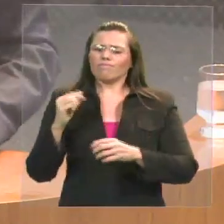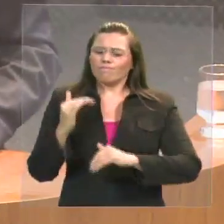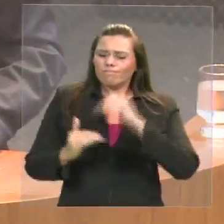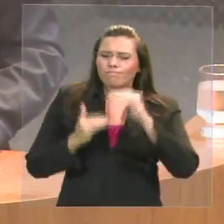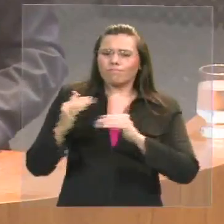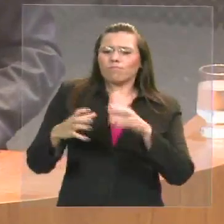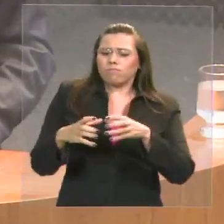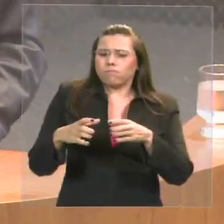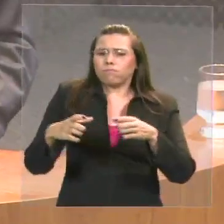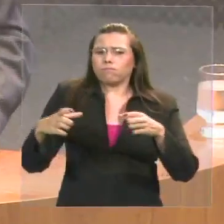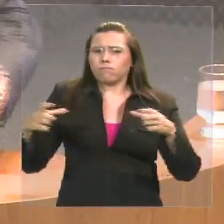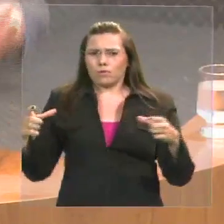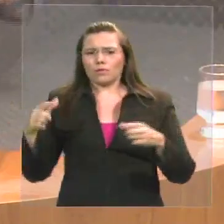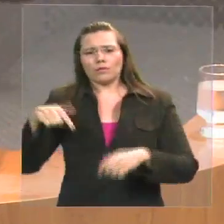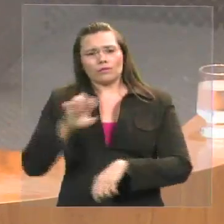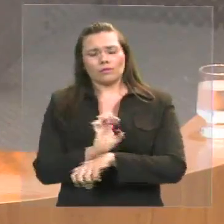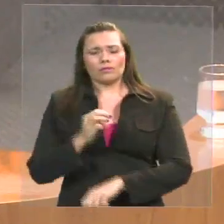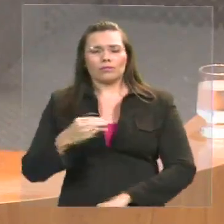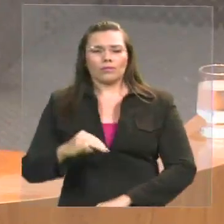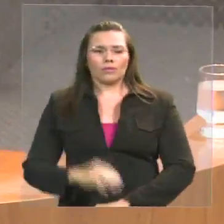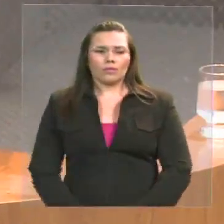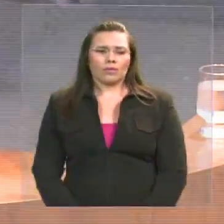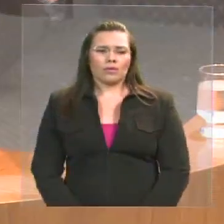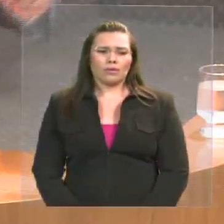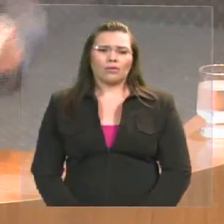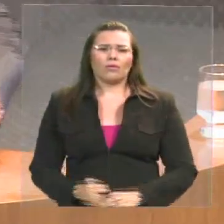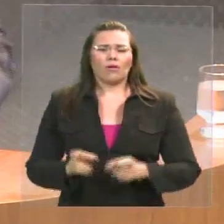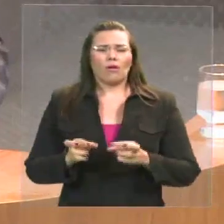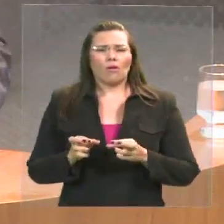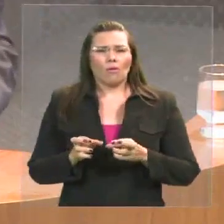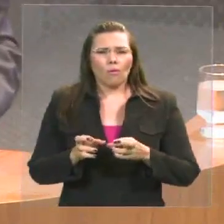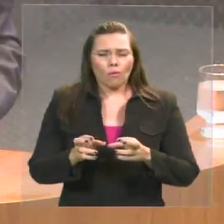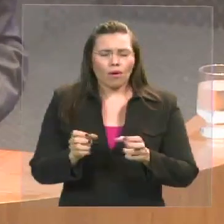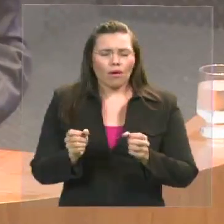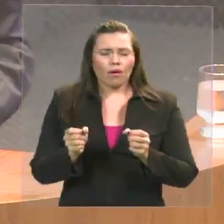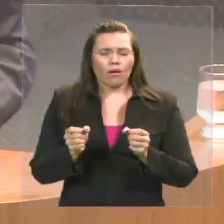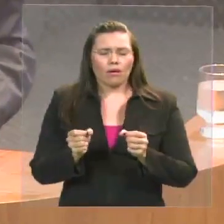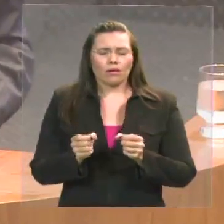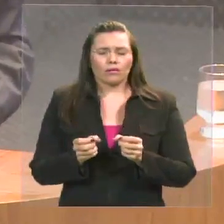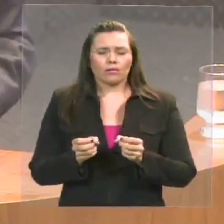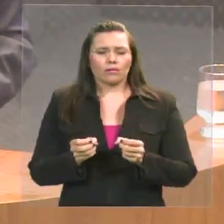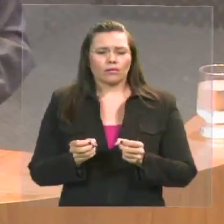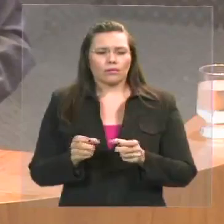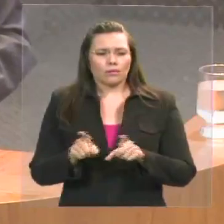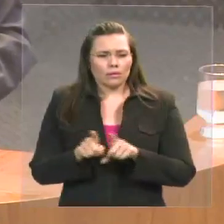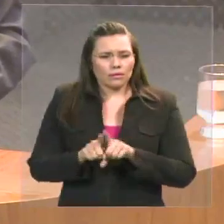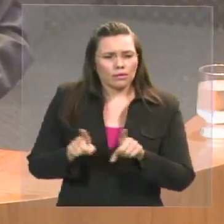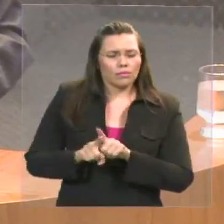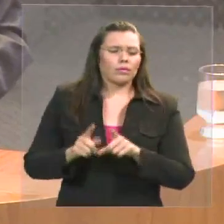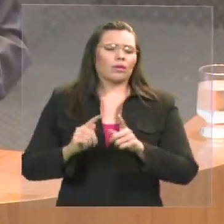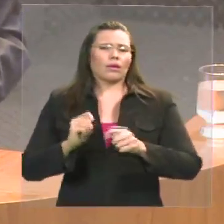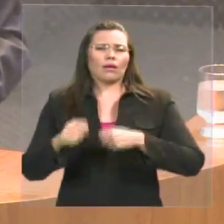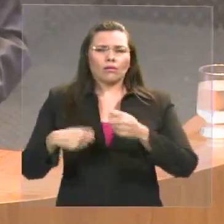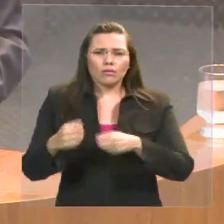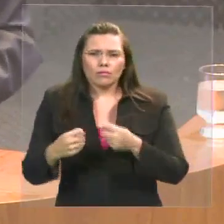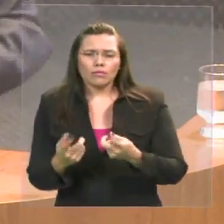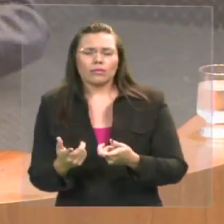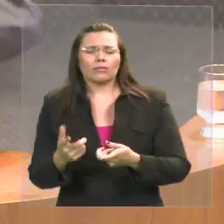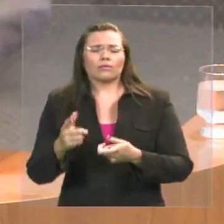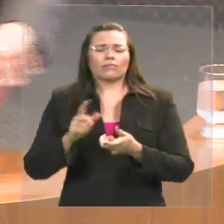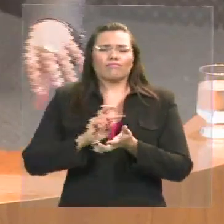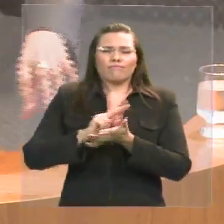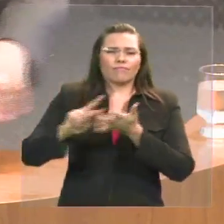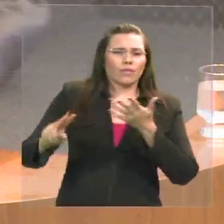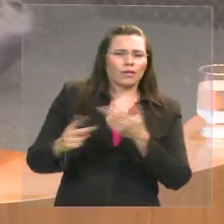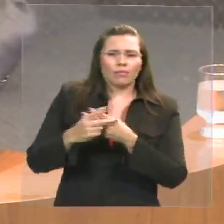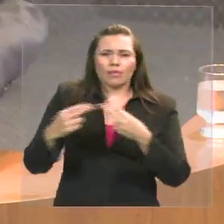ajudante, enfim, ao comércio ali de material de construção que está vendendo os seus produtos. E vai ser um